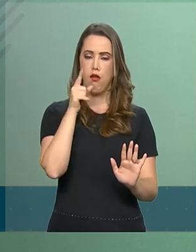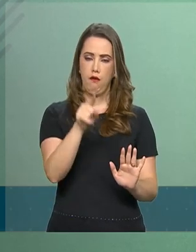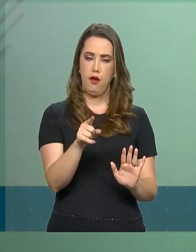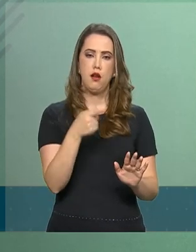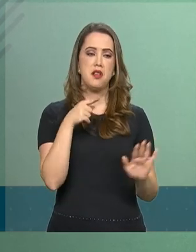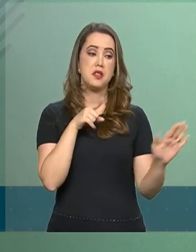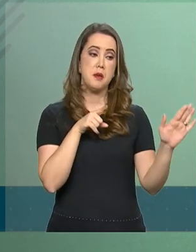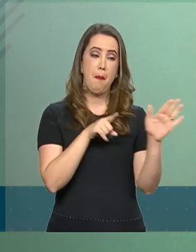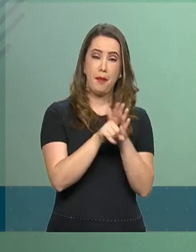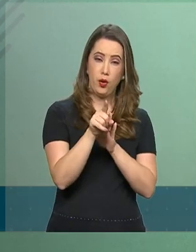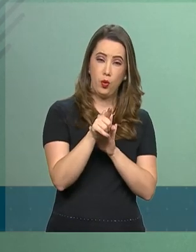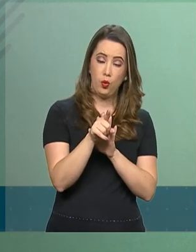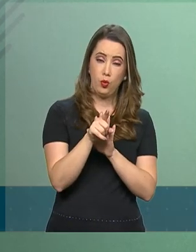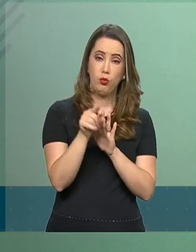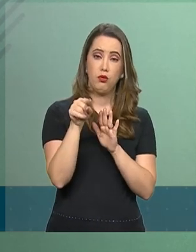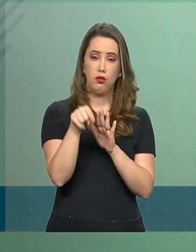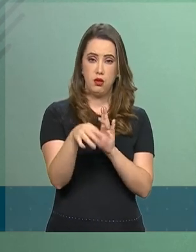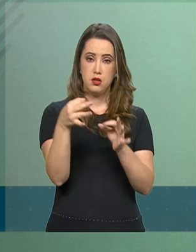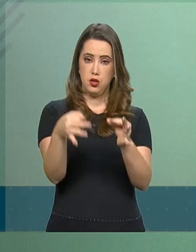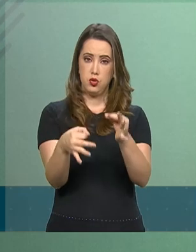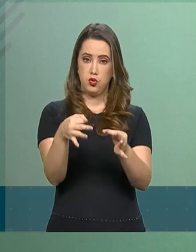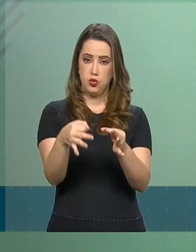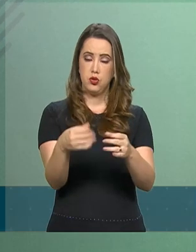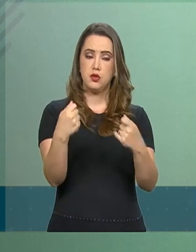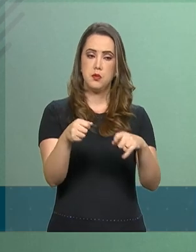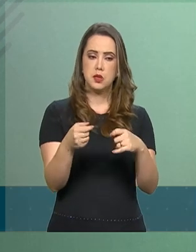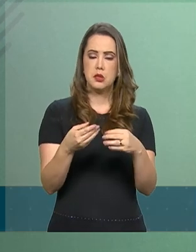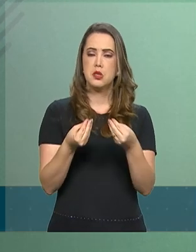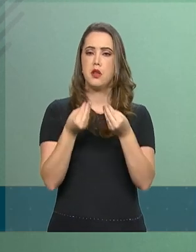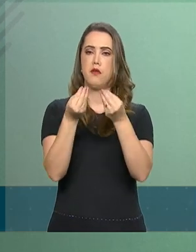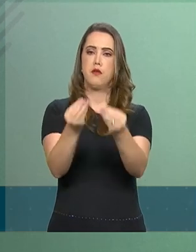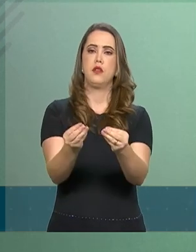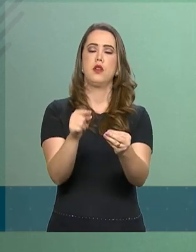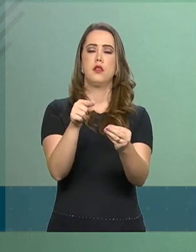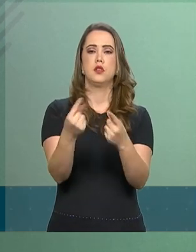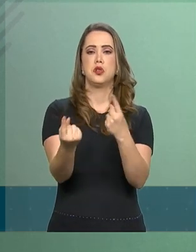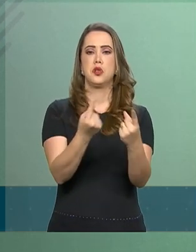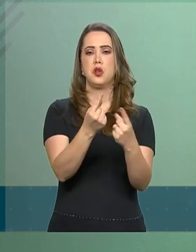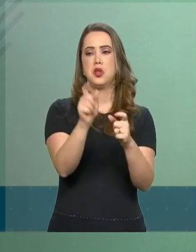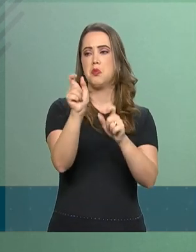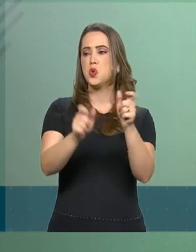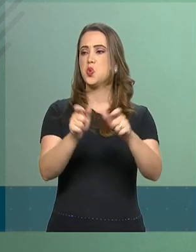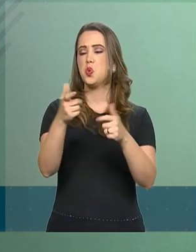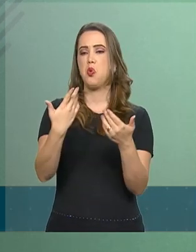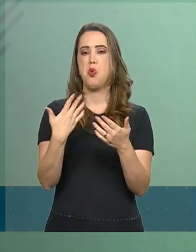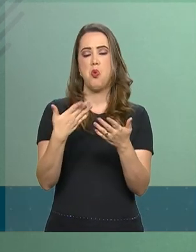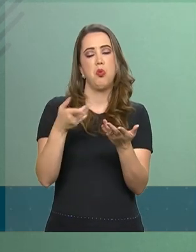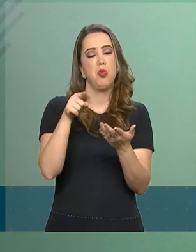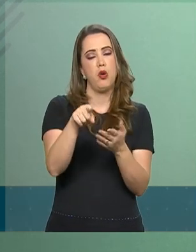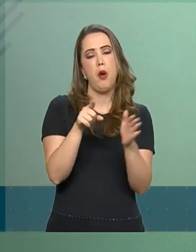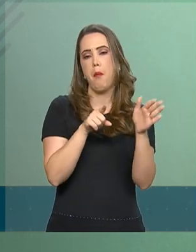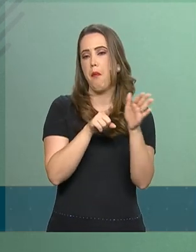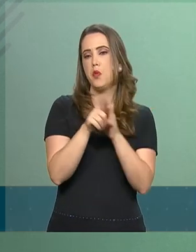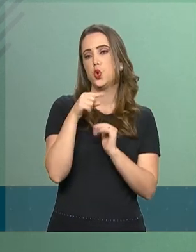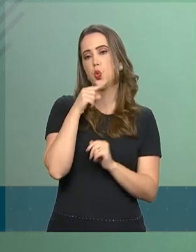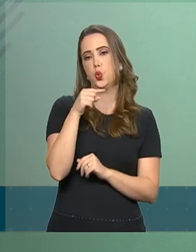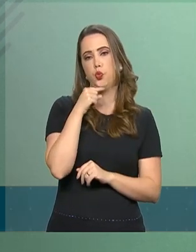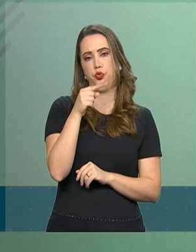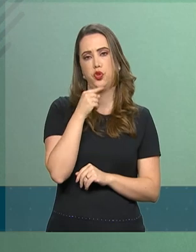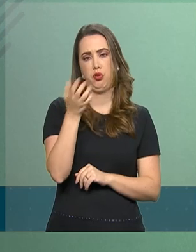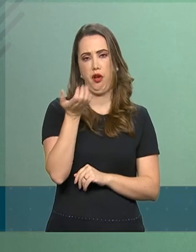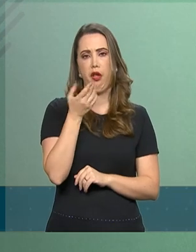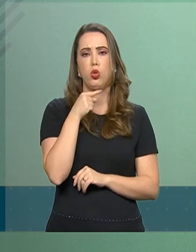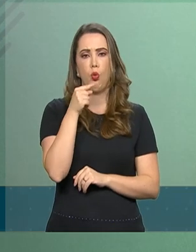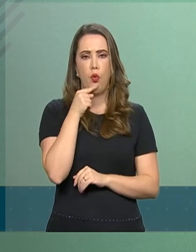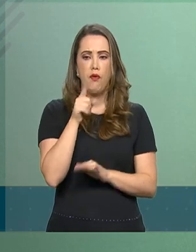ser endereçadas às assessorias das pessoas sobre a qual a sobre as quais vocês estão